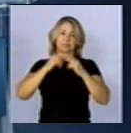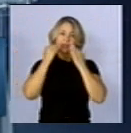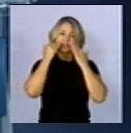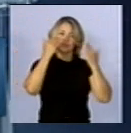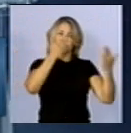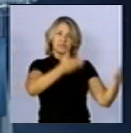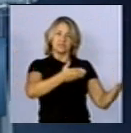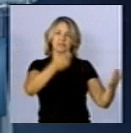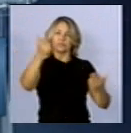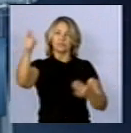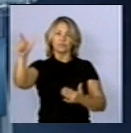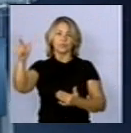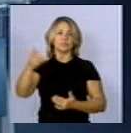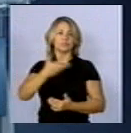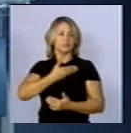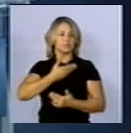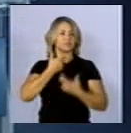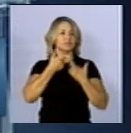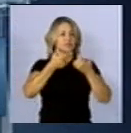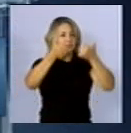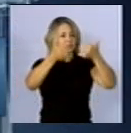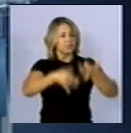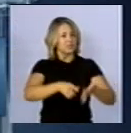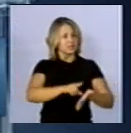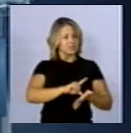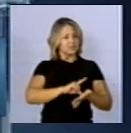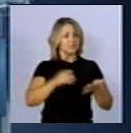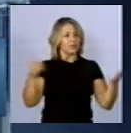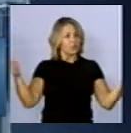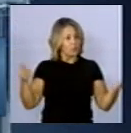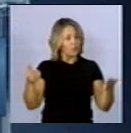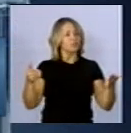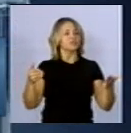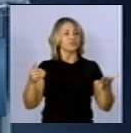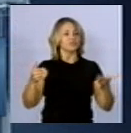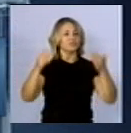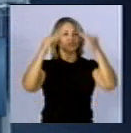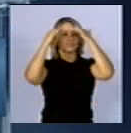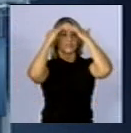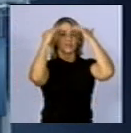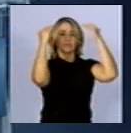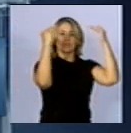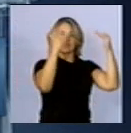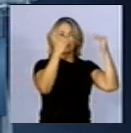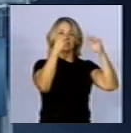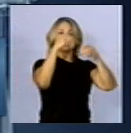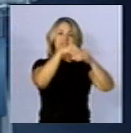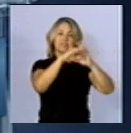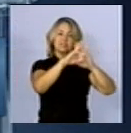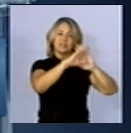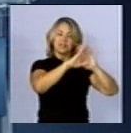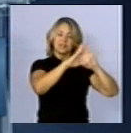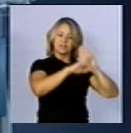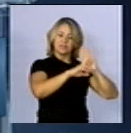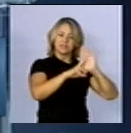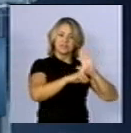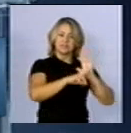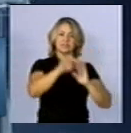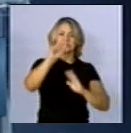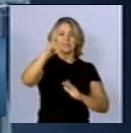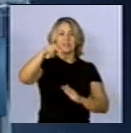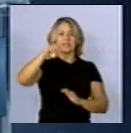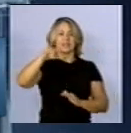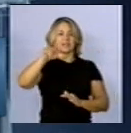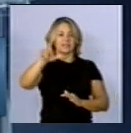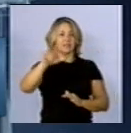dos dos demais colegas do setor elas estariam hoje atendendo o que consta na regulamentação da anel que tomou por